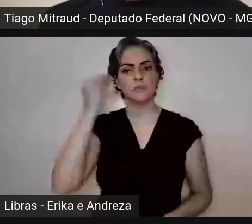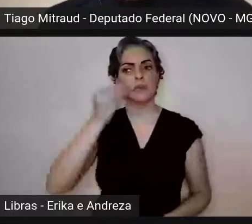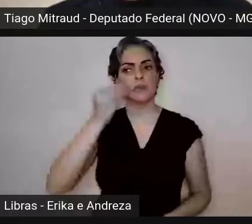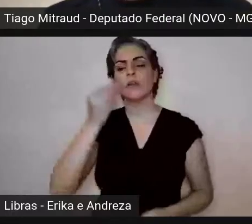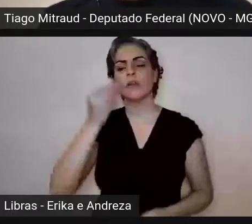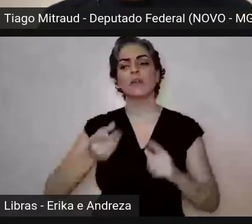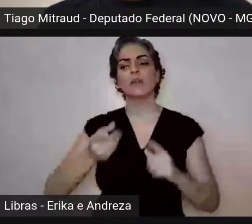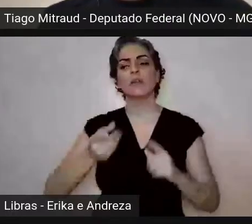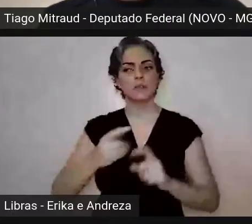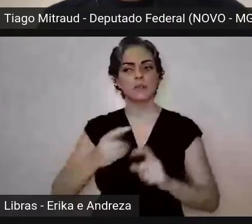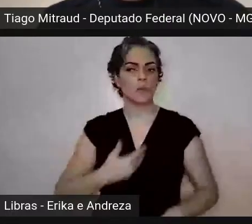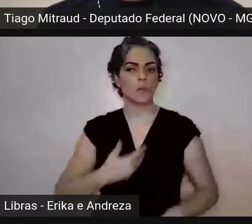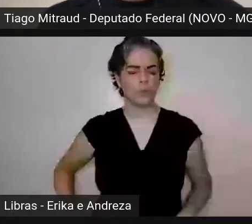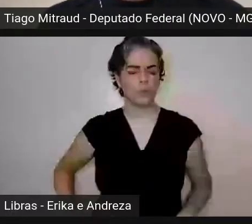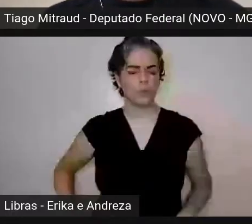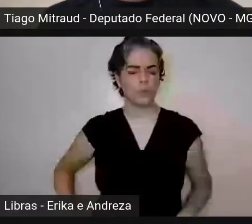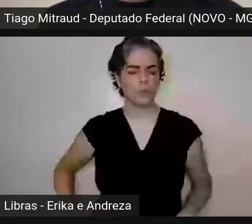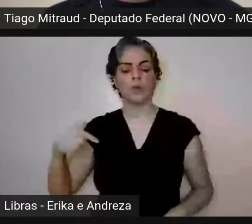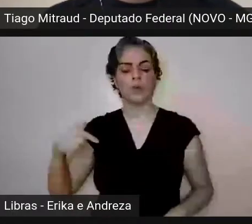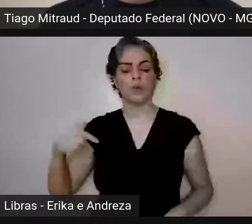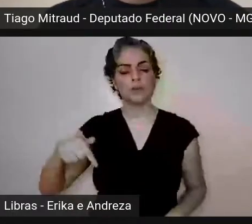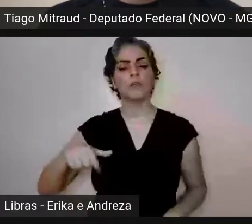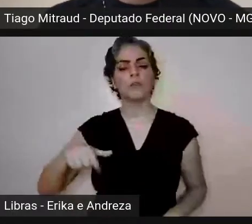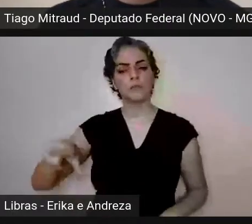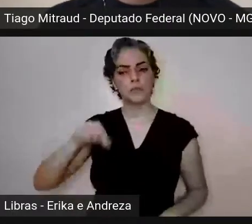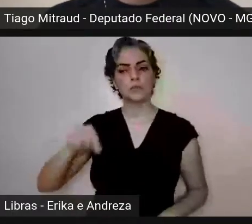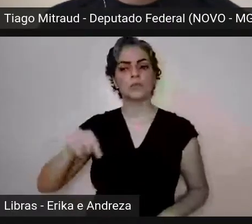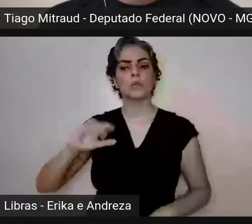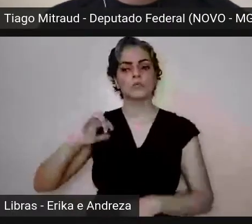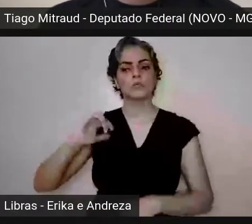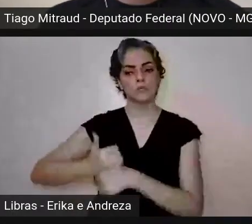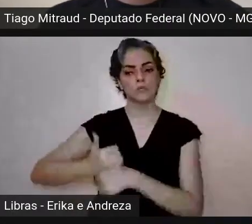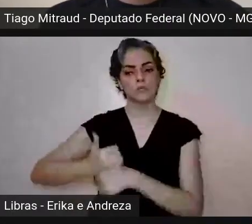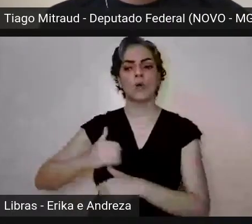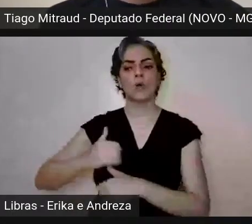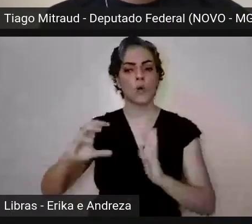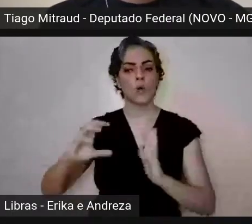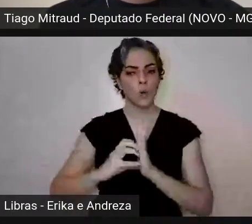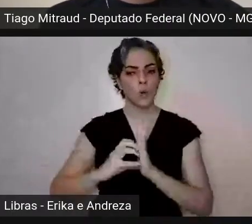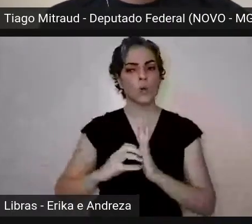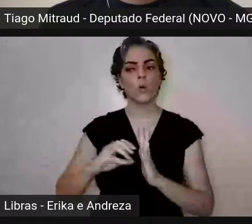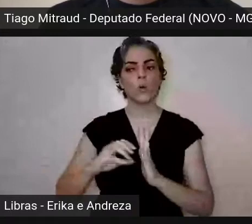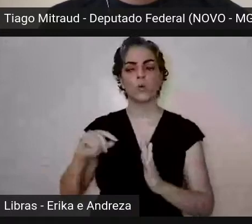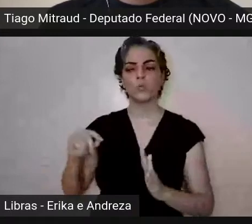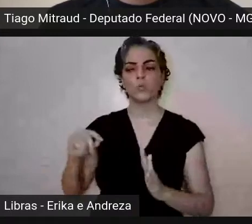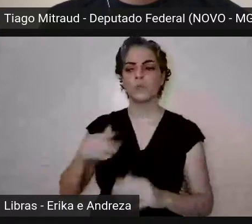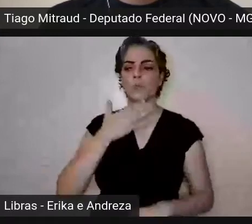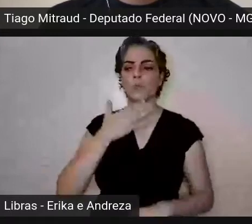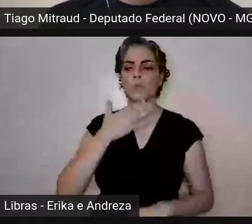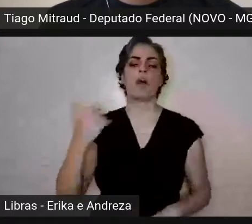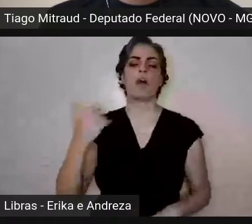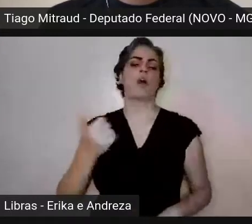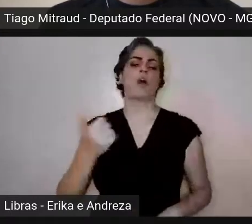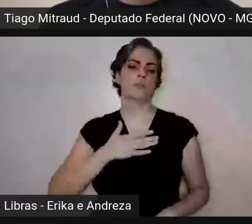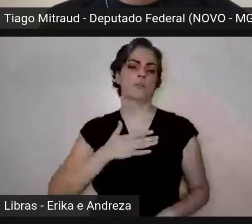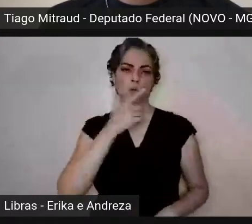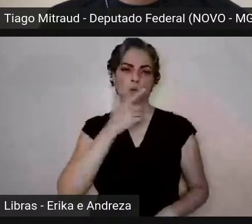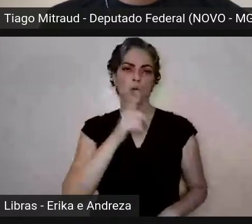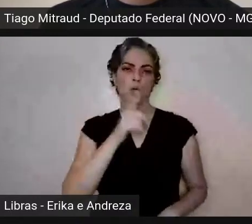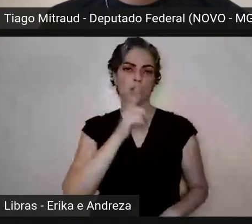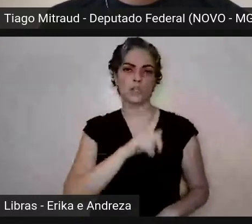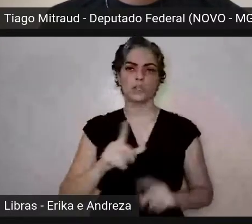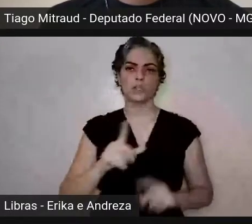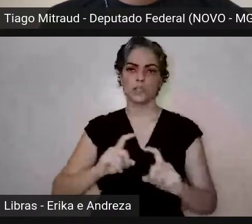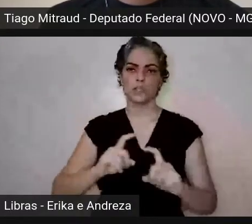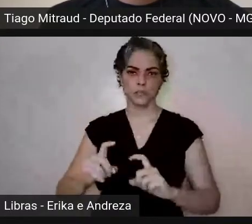quando nomeei para cargo de confiança servidores concursados, eu tive melhores resultados na minha